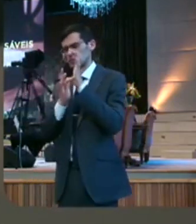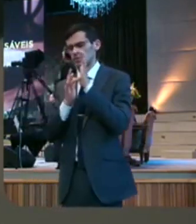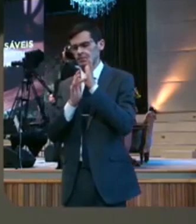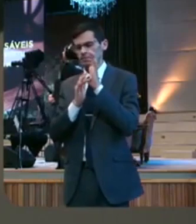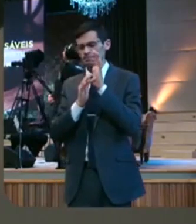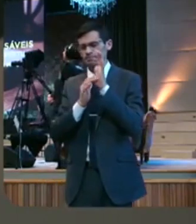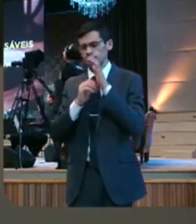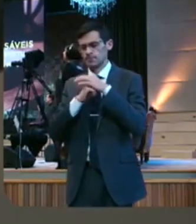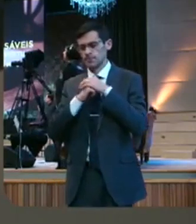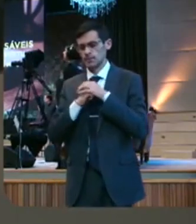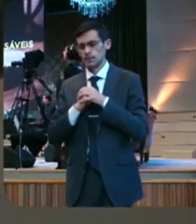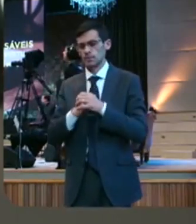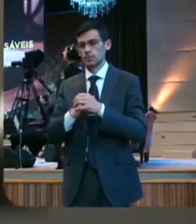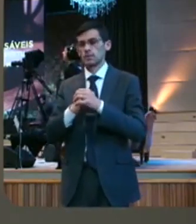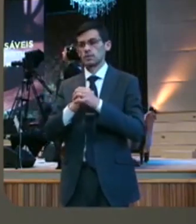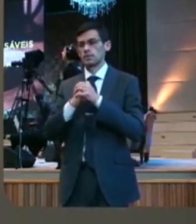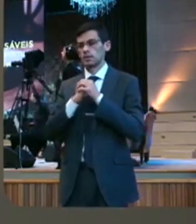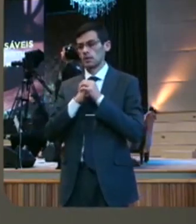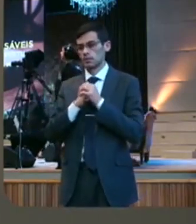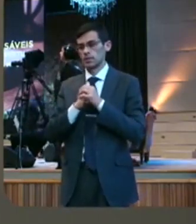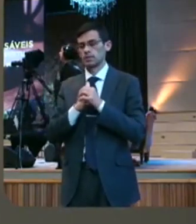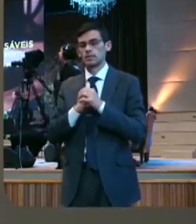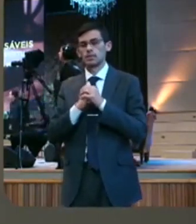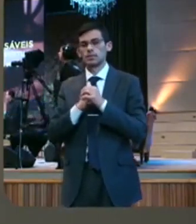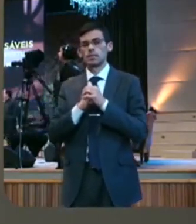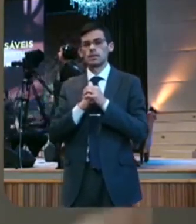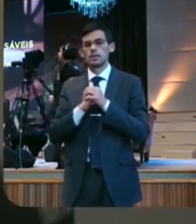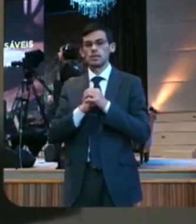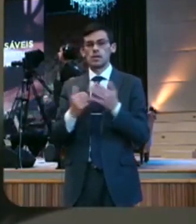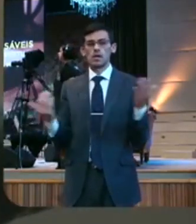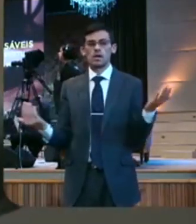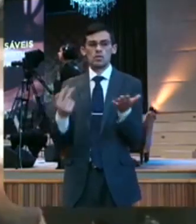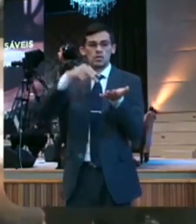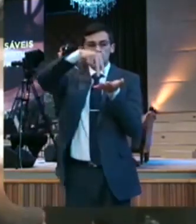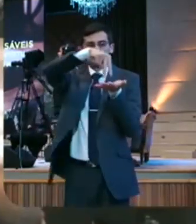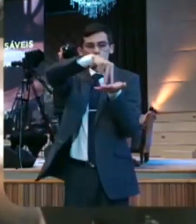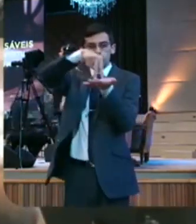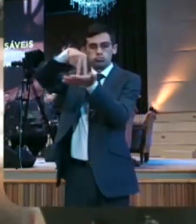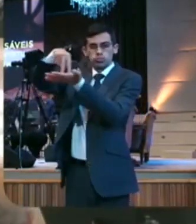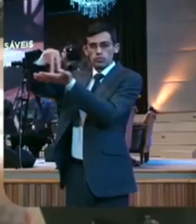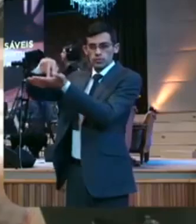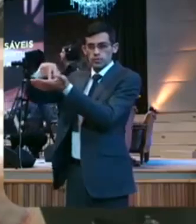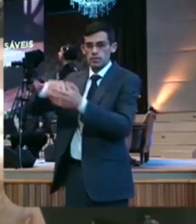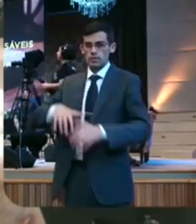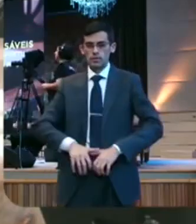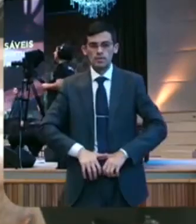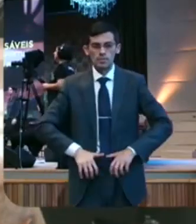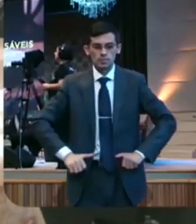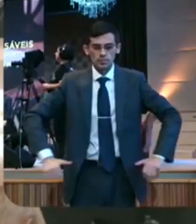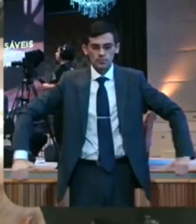Jesus. Amém e amém. Amém. Agora todo o povo de Deus de pé, dá a mão para quem